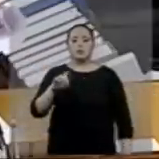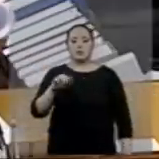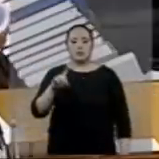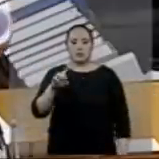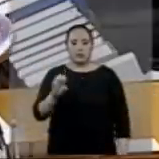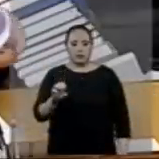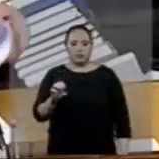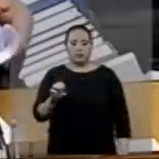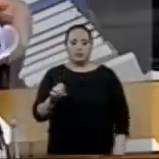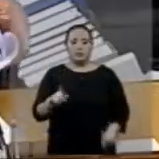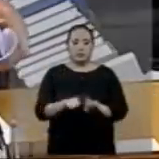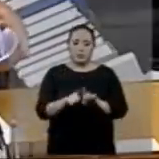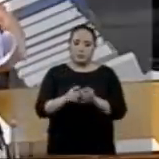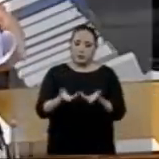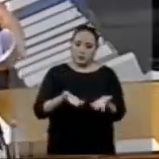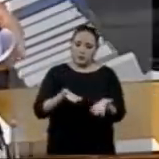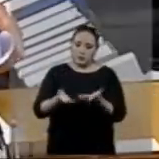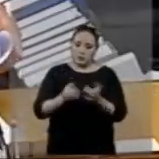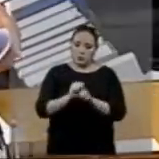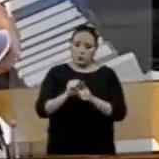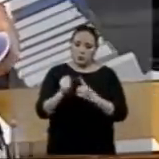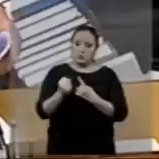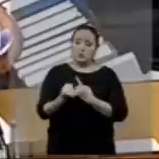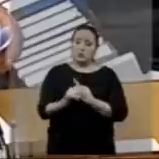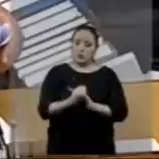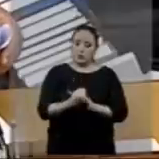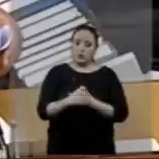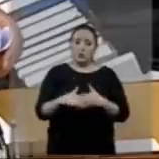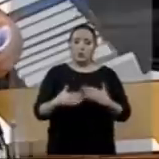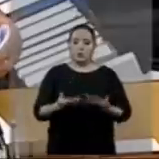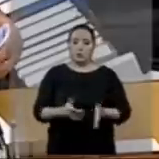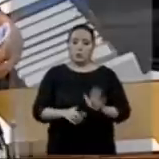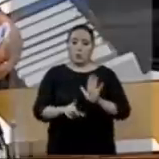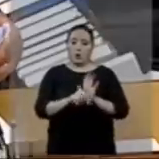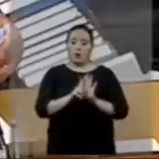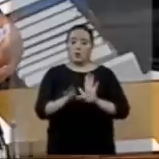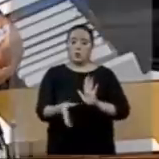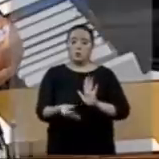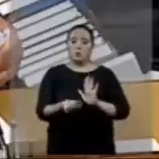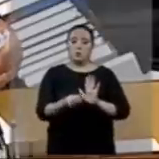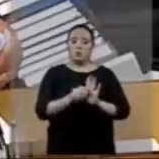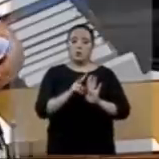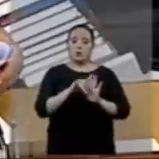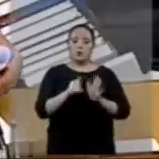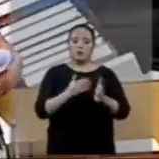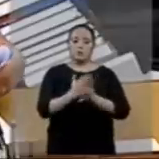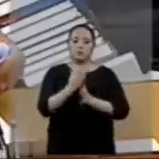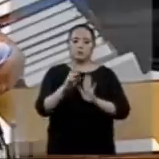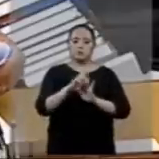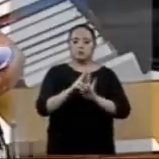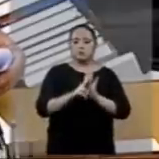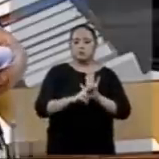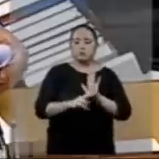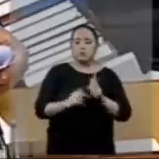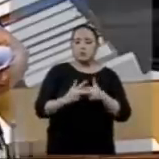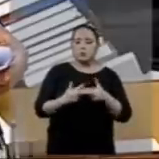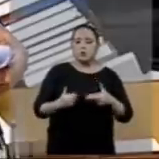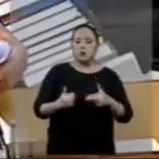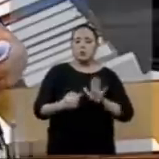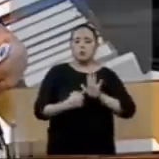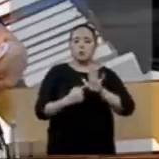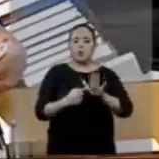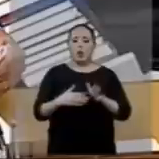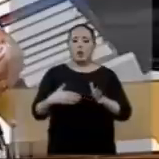beneficente e de assistência social, cabendo à legislação complementar a regulamentação dos limites